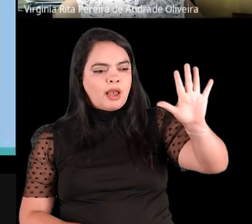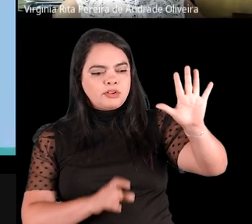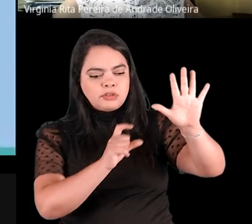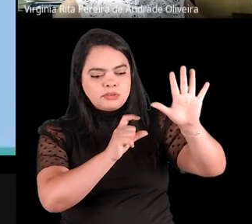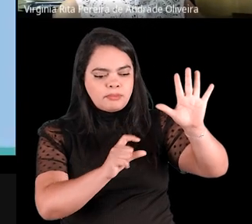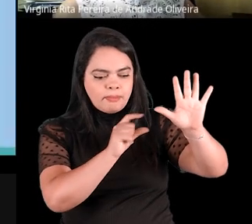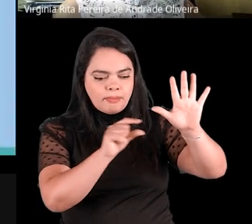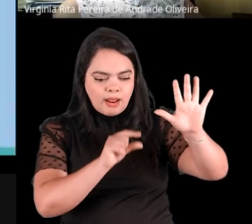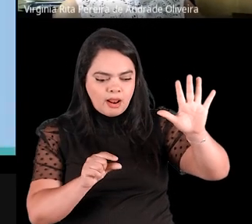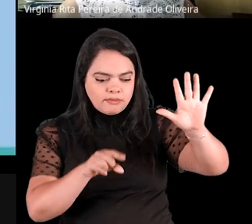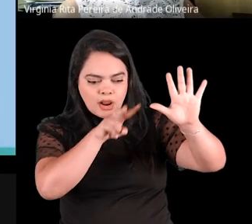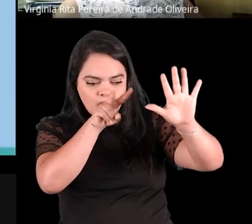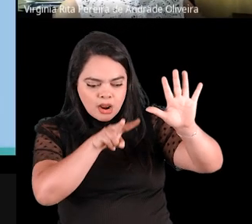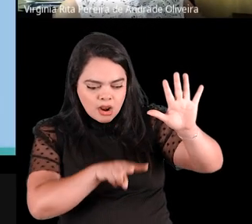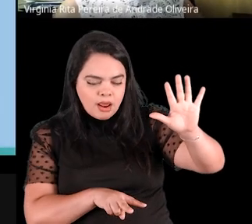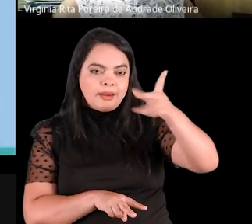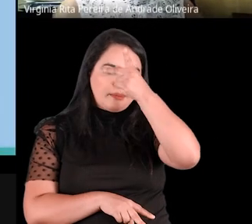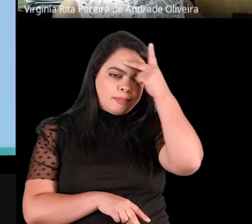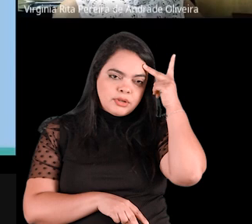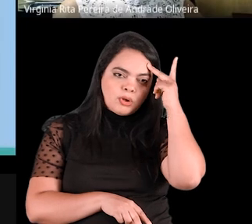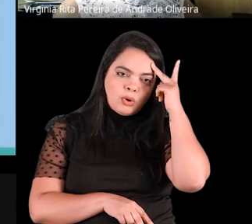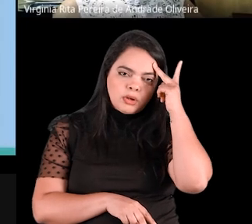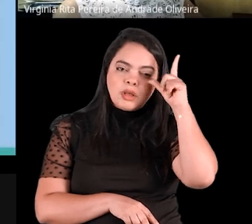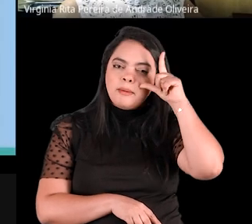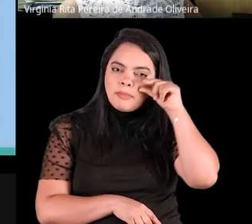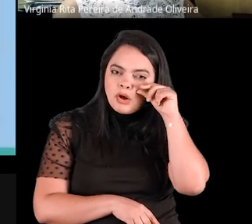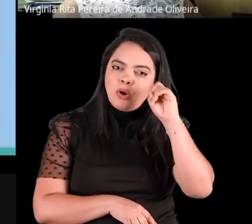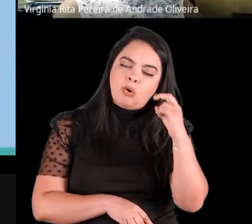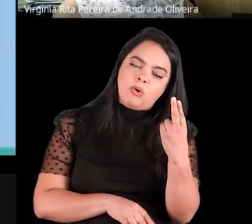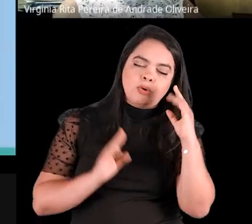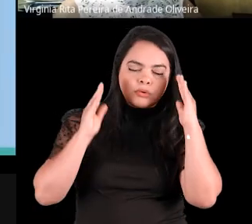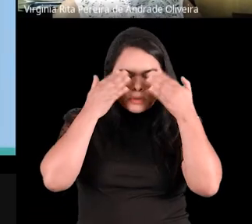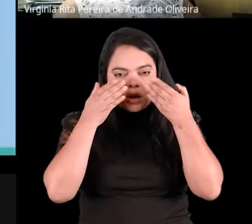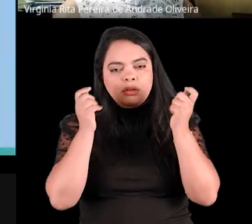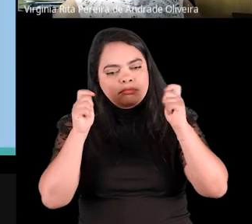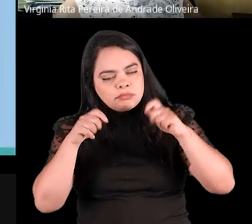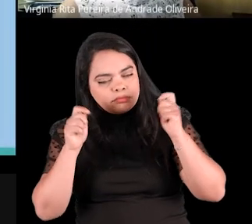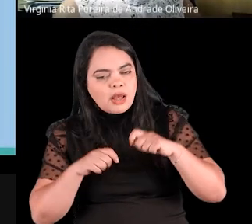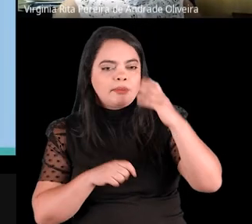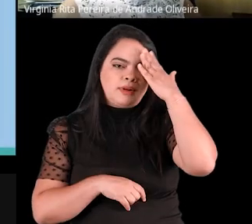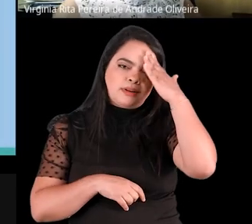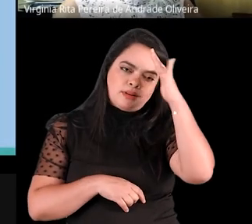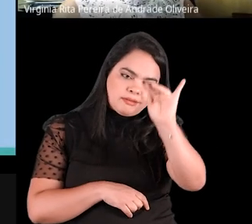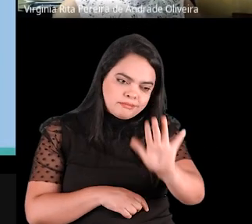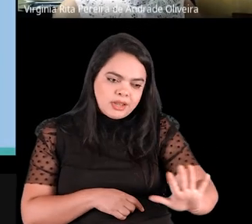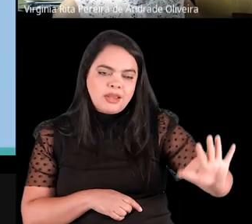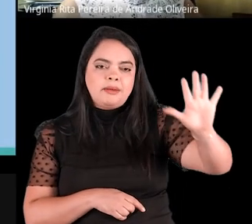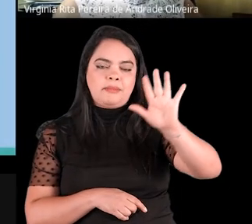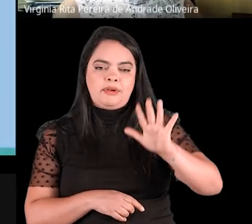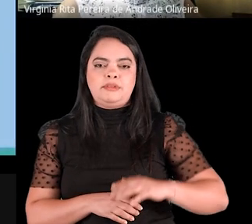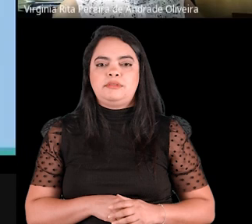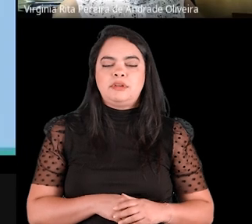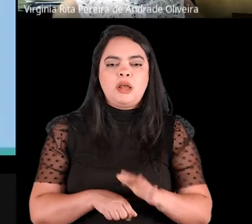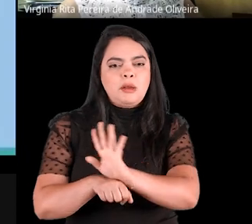que pessoas cegas ou com baixa visão consigam compreender conteúdos audiovisuais ou imagens. Para os vídeos